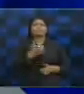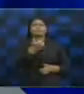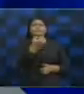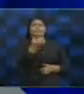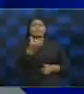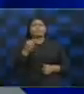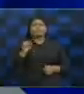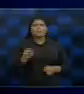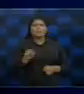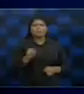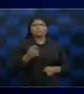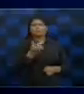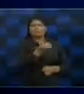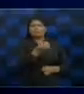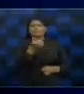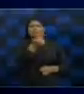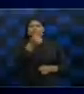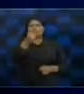106.796 votos